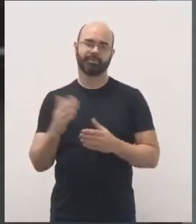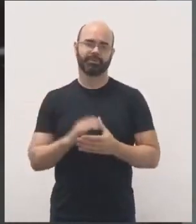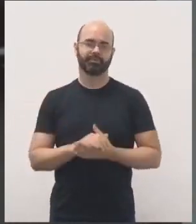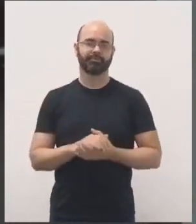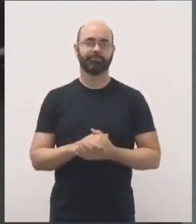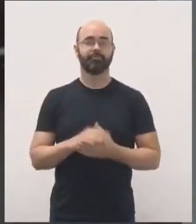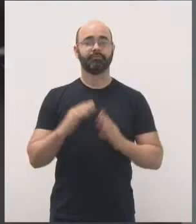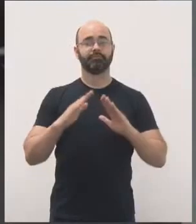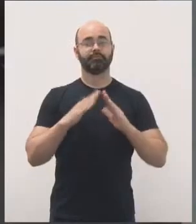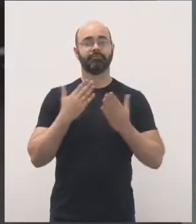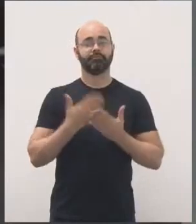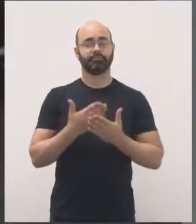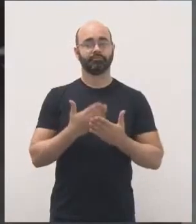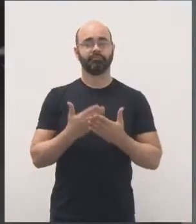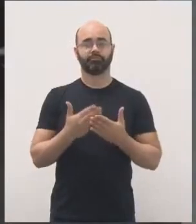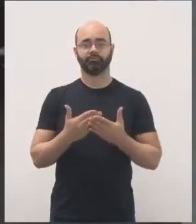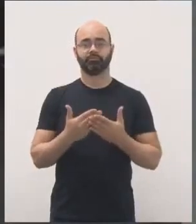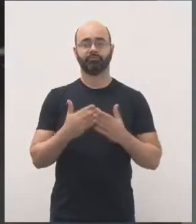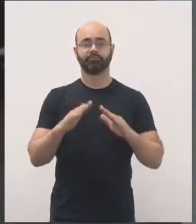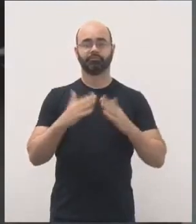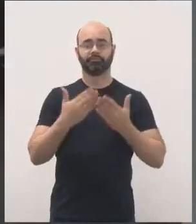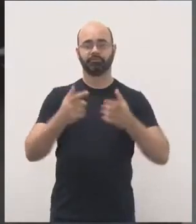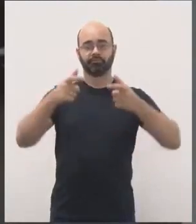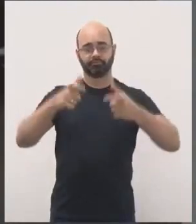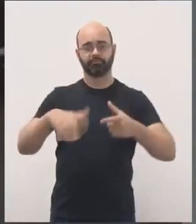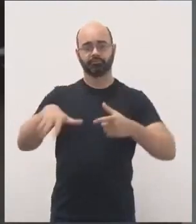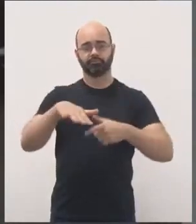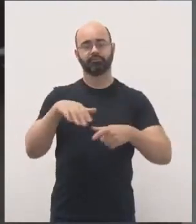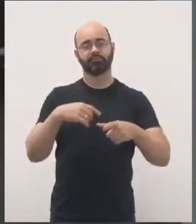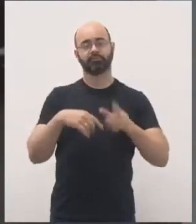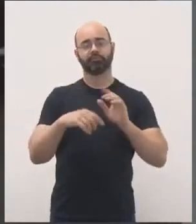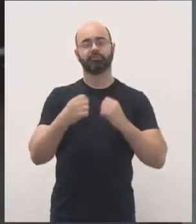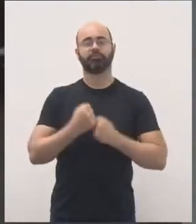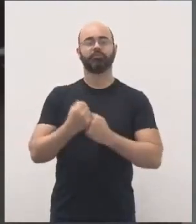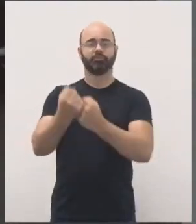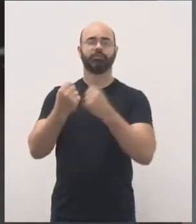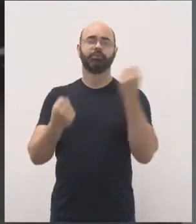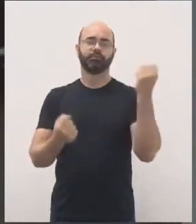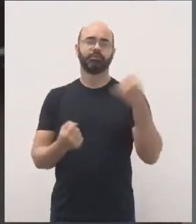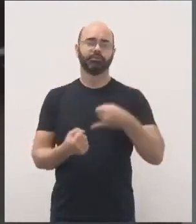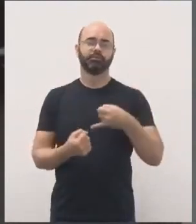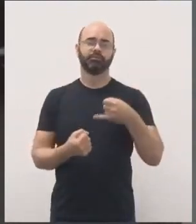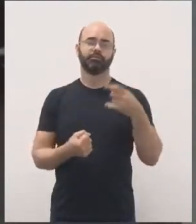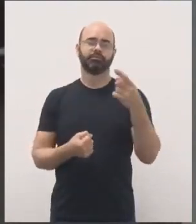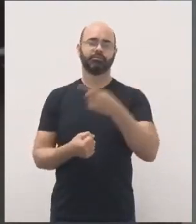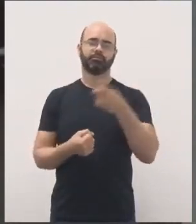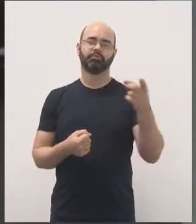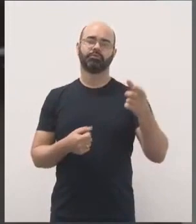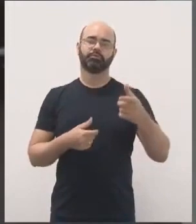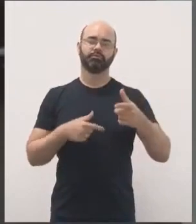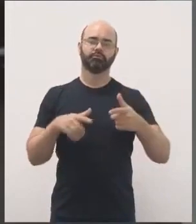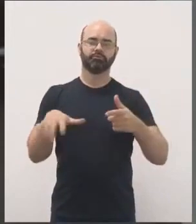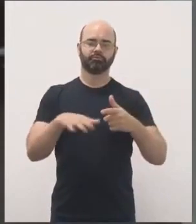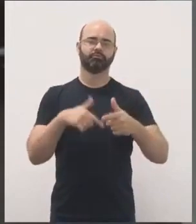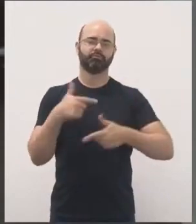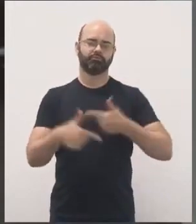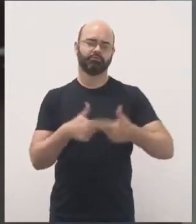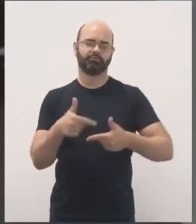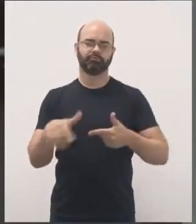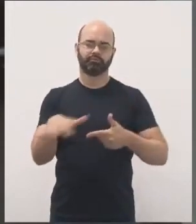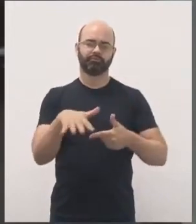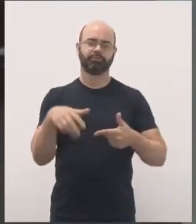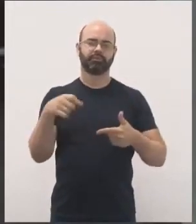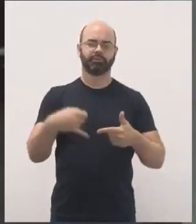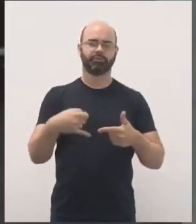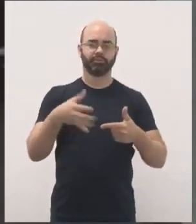a escola é sim um local de apoio, né? E vocês com certeza já têm atuado nesse sentido, mesmo